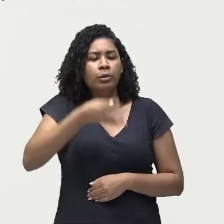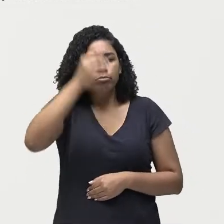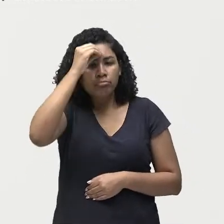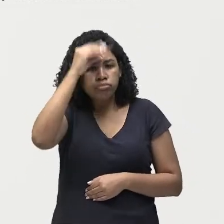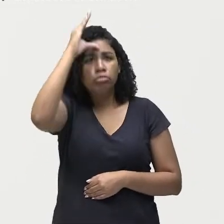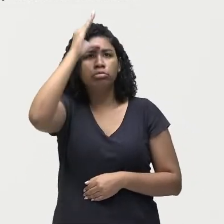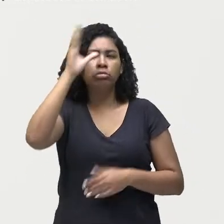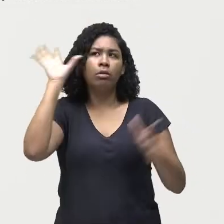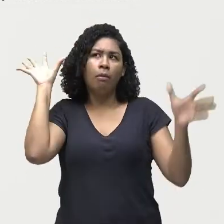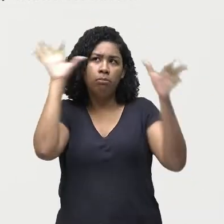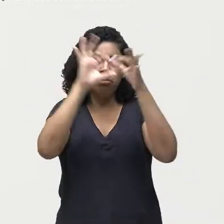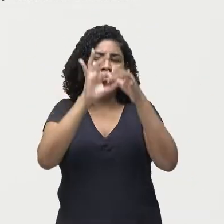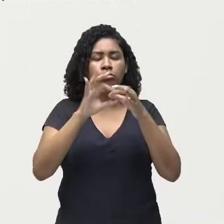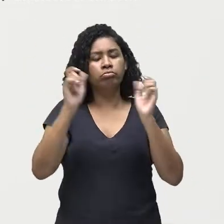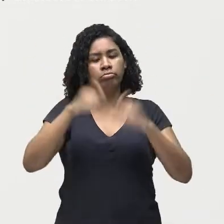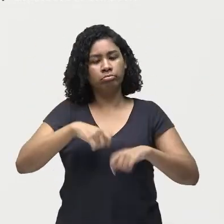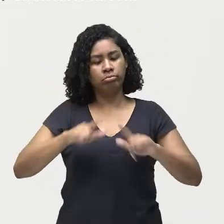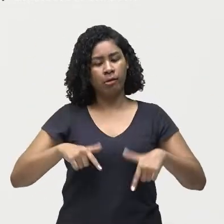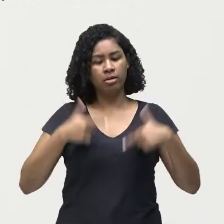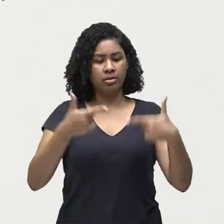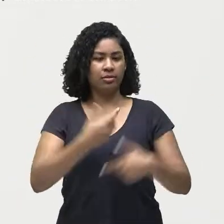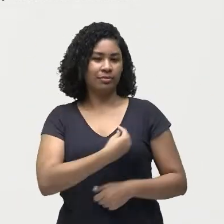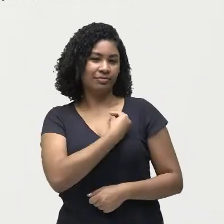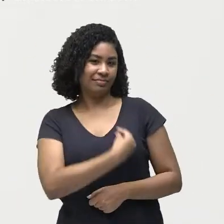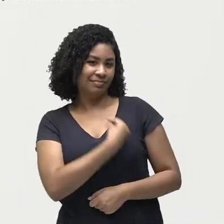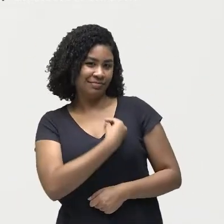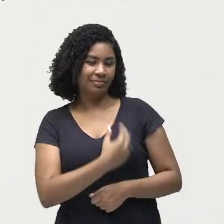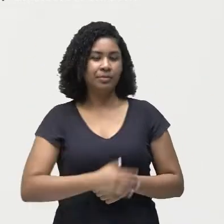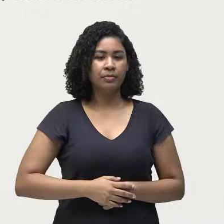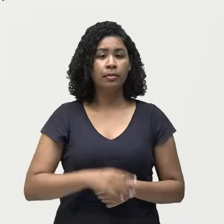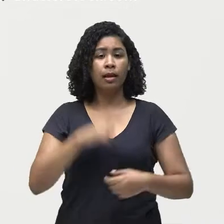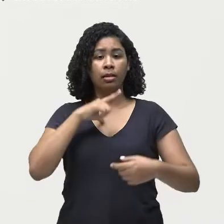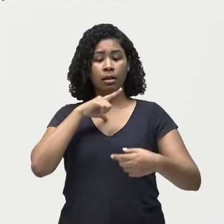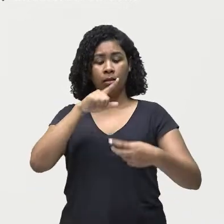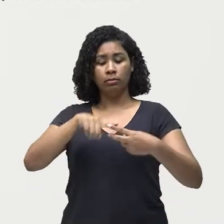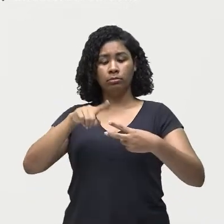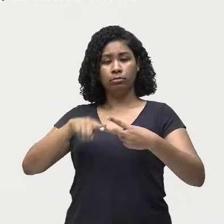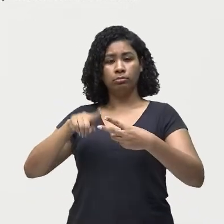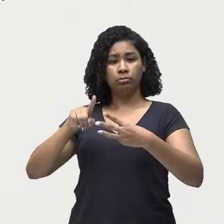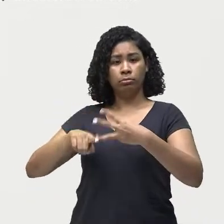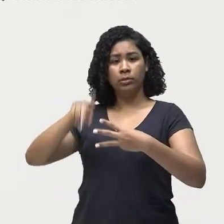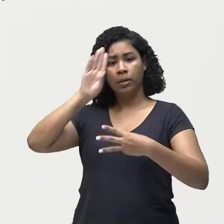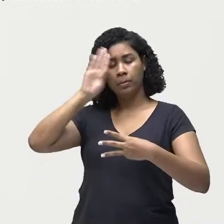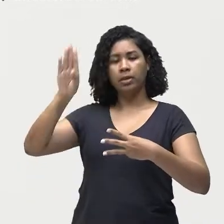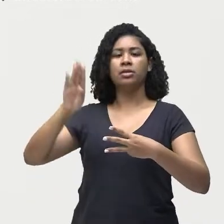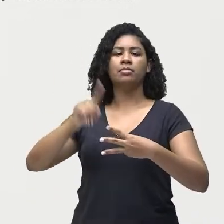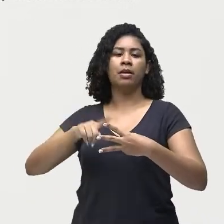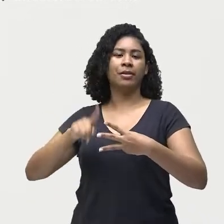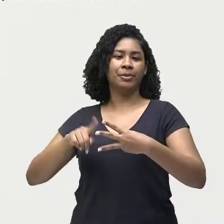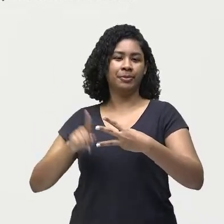e aplicar no seu dia a dia. Então, aqui nós vimos 3 objetivos aqui de leitura: ler para